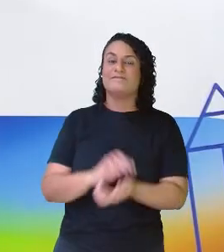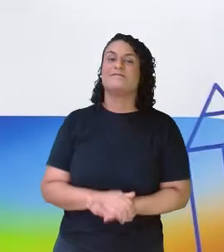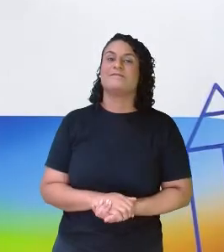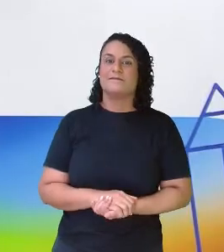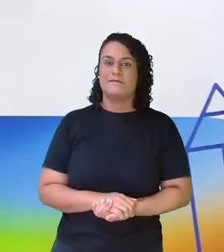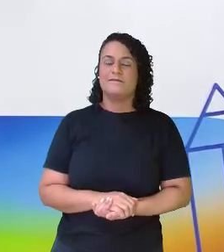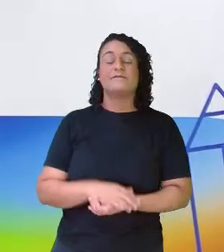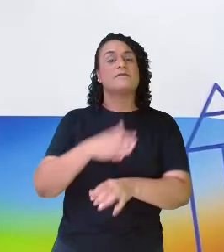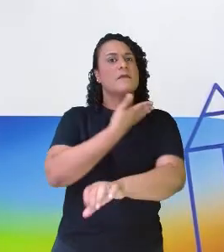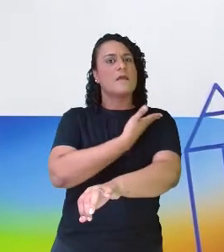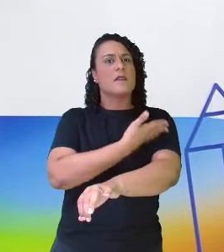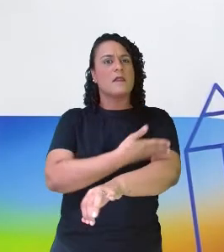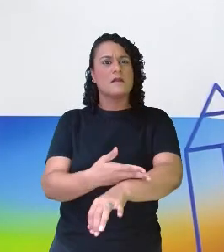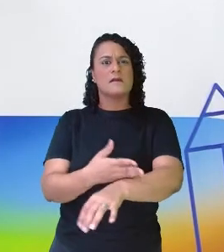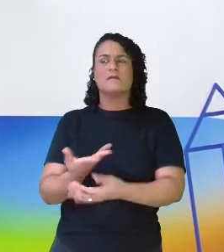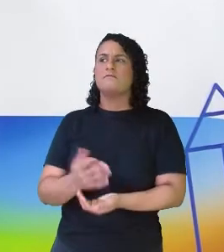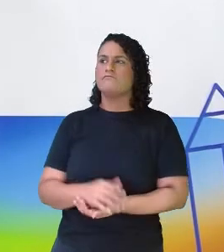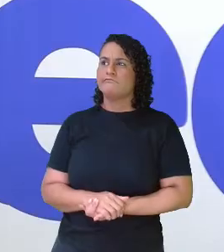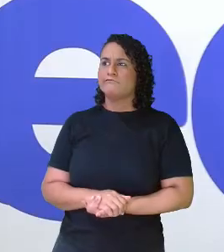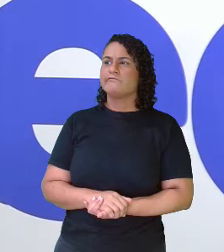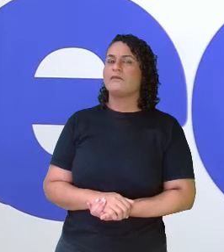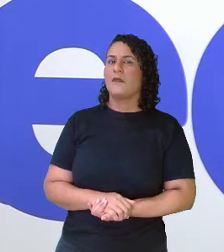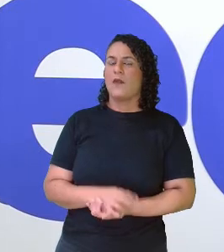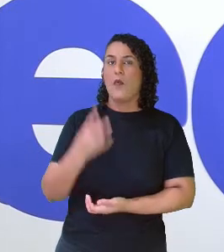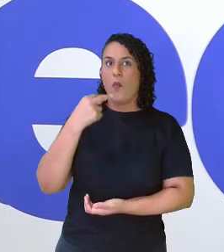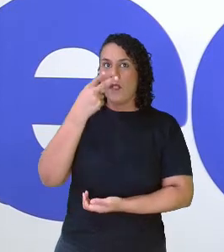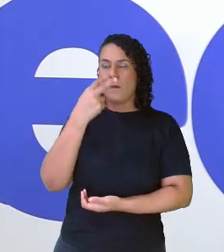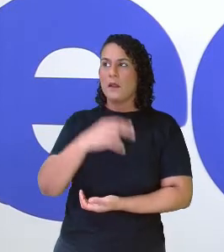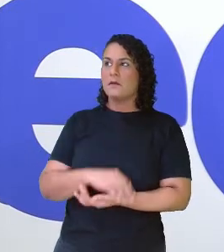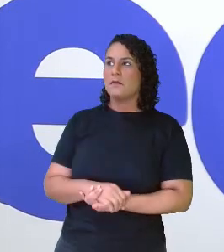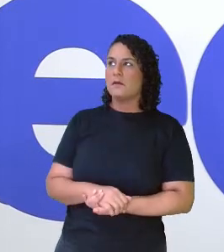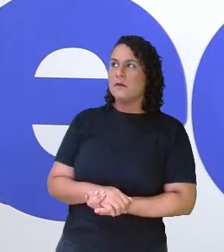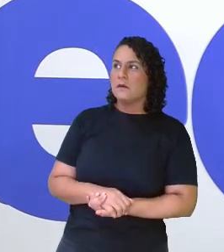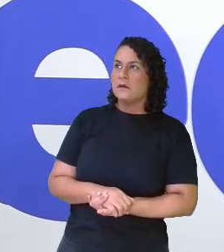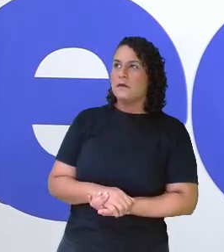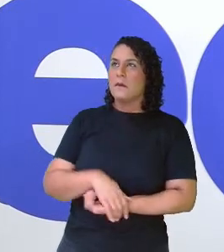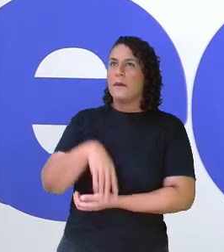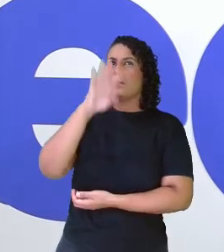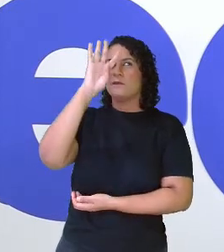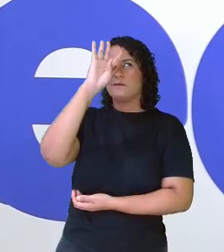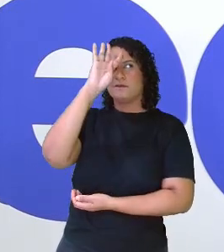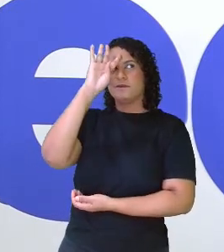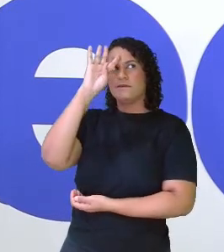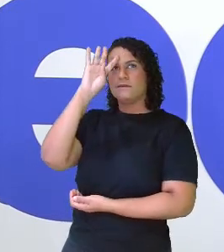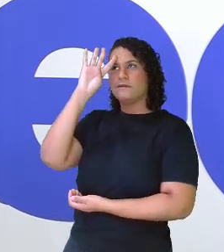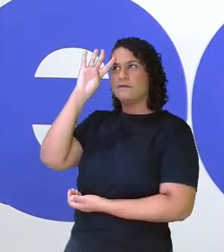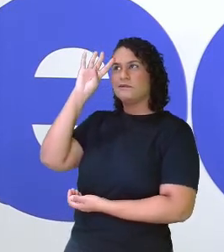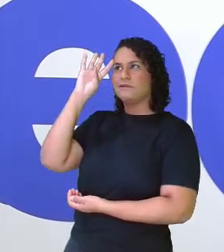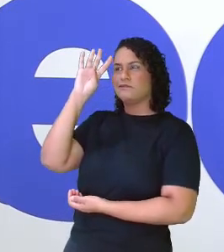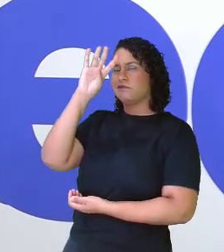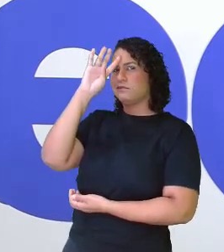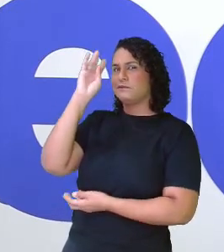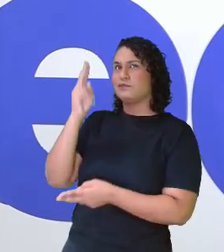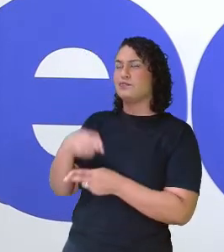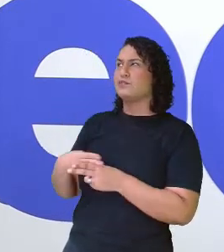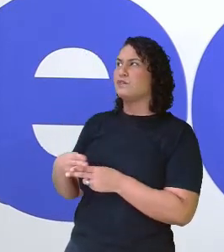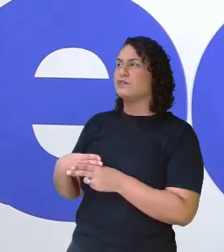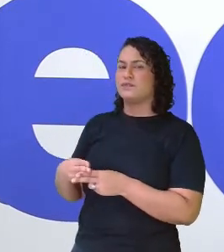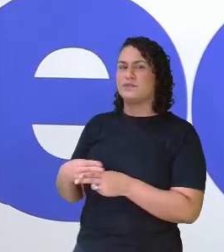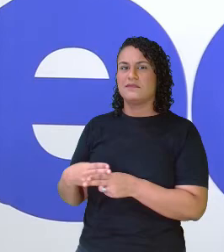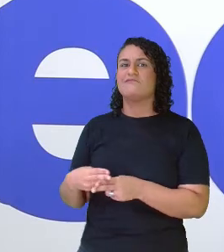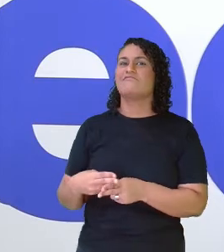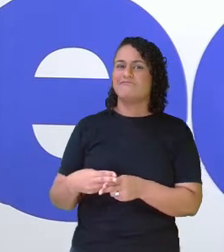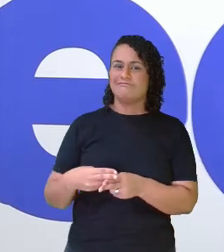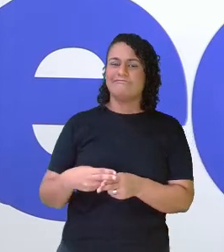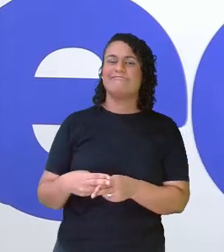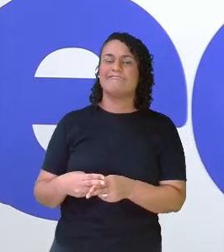gente costuma dizer que tá dormindo até, inclusive, de olho aberto, né? Mas tá sem reação nenhuma, a gente tá dormindo. E a gente fala